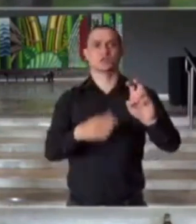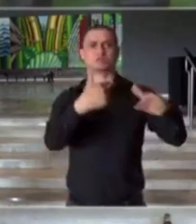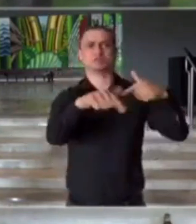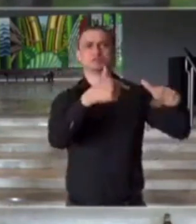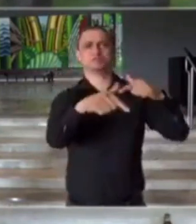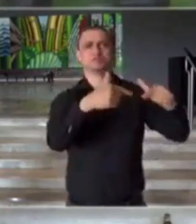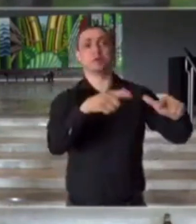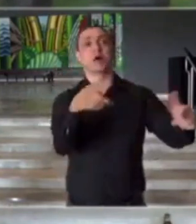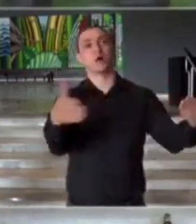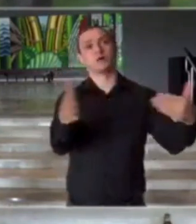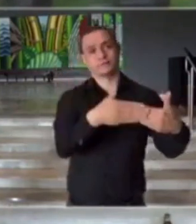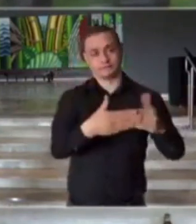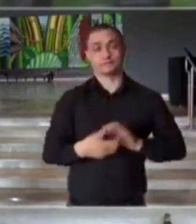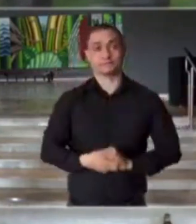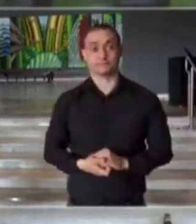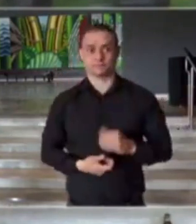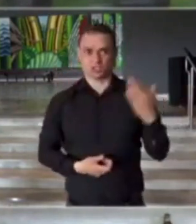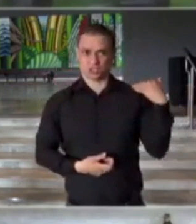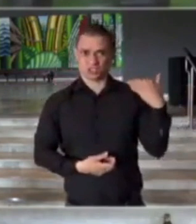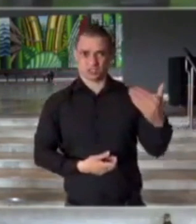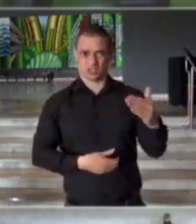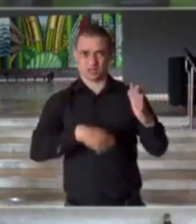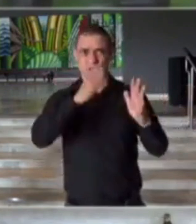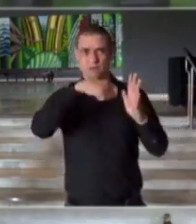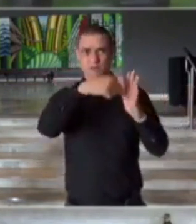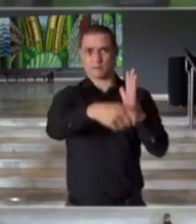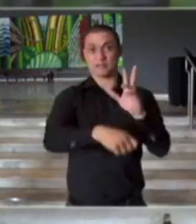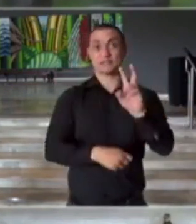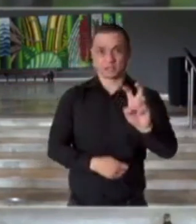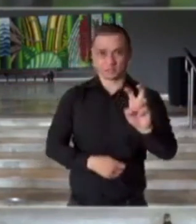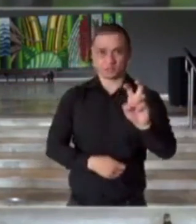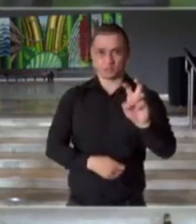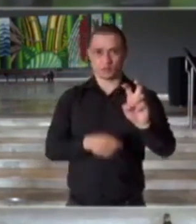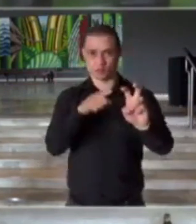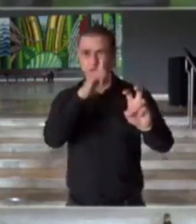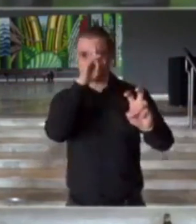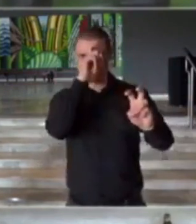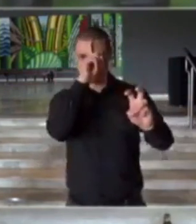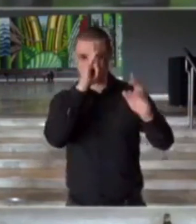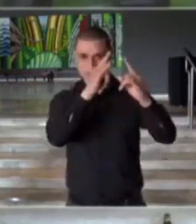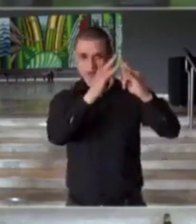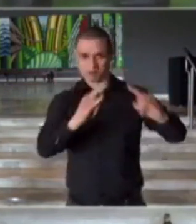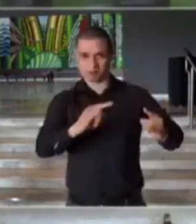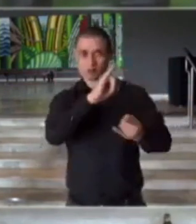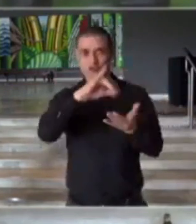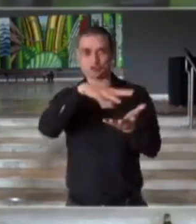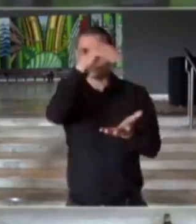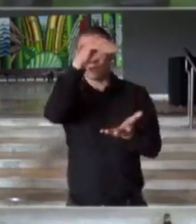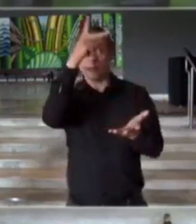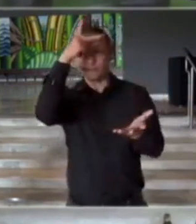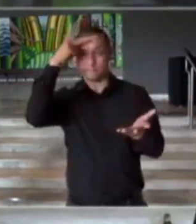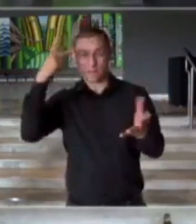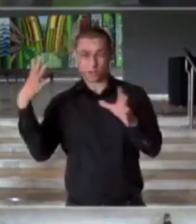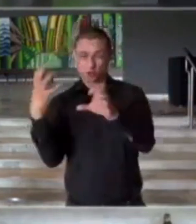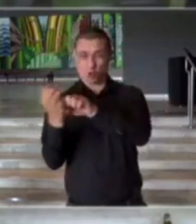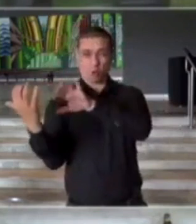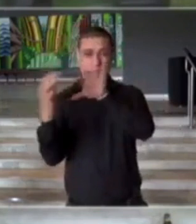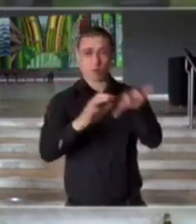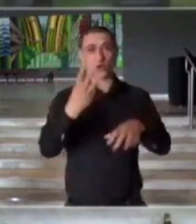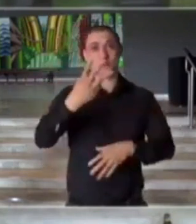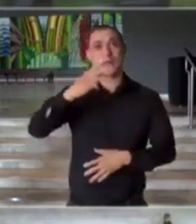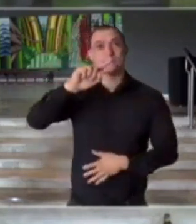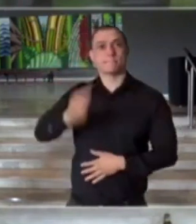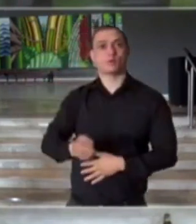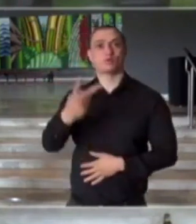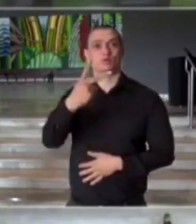atividades contínuas ao longo deste período o hospital de campanha do Ibirapuera atendeu 3.200